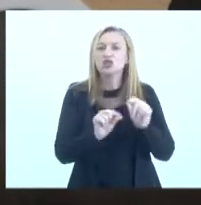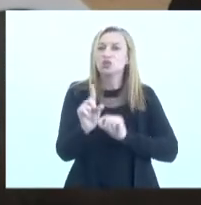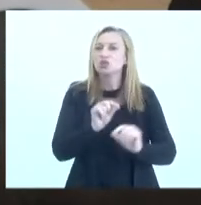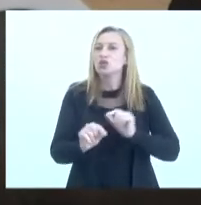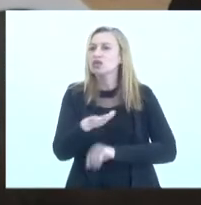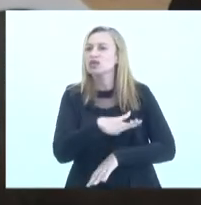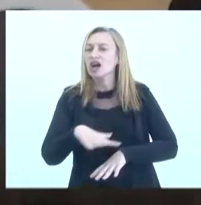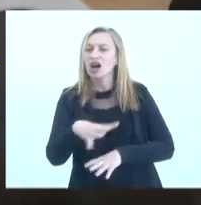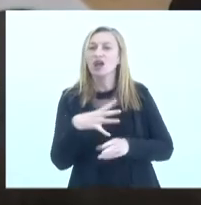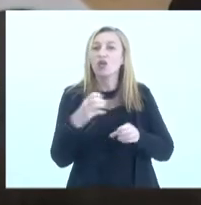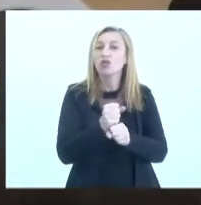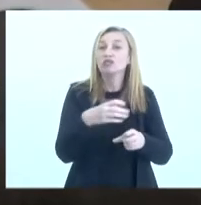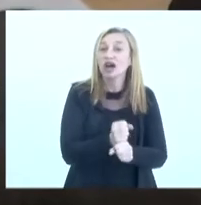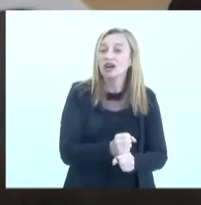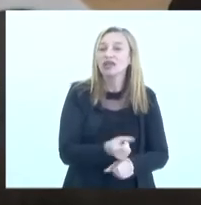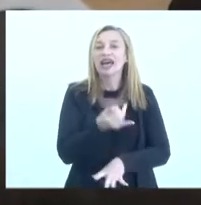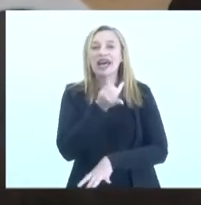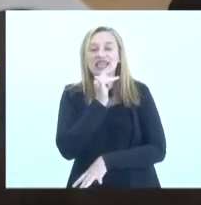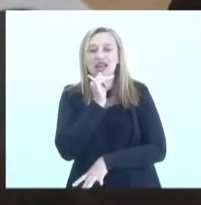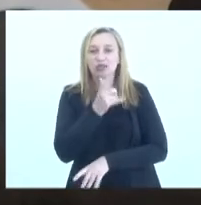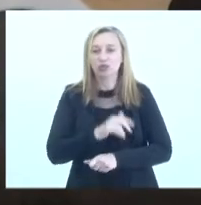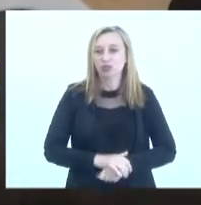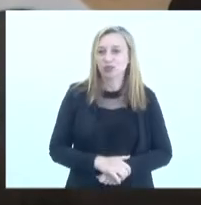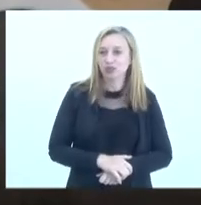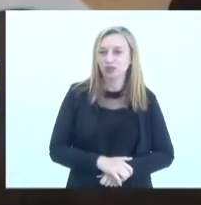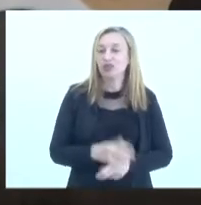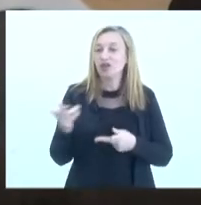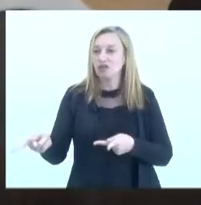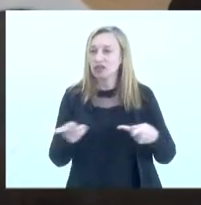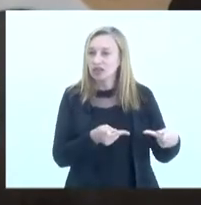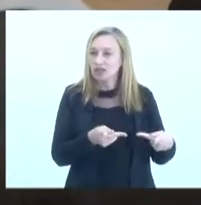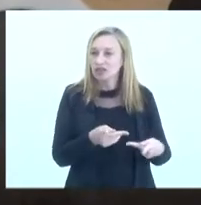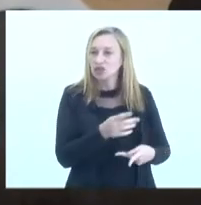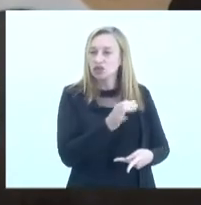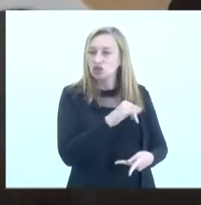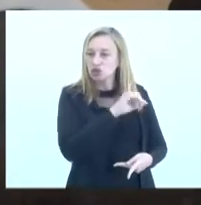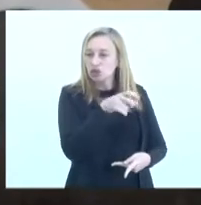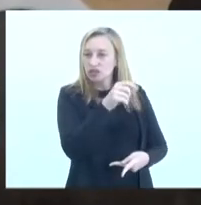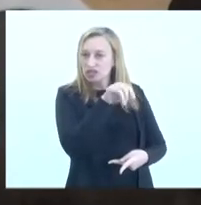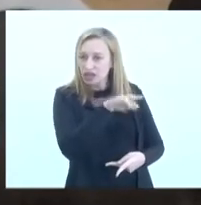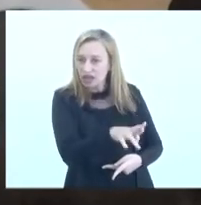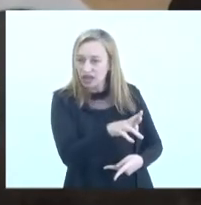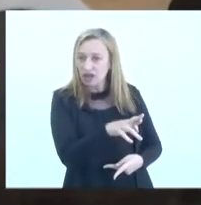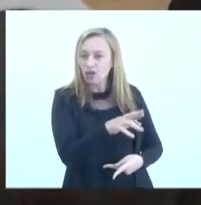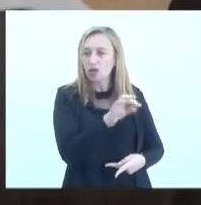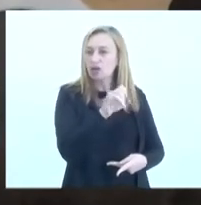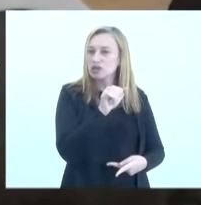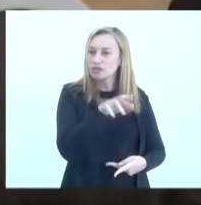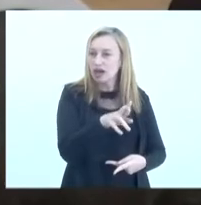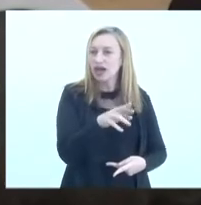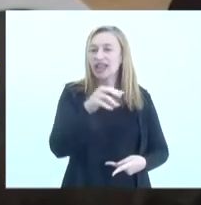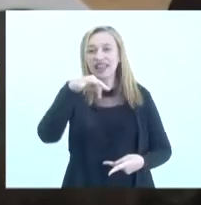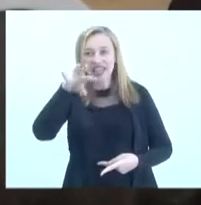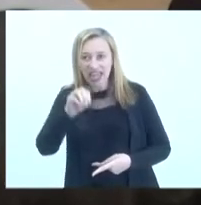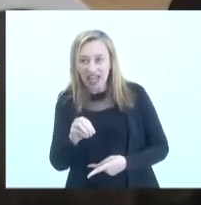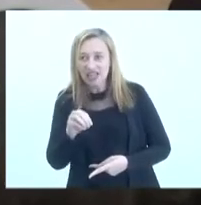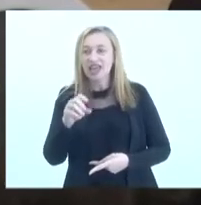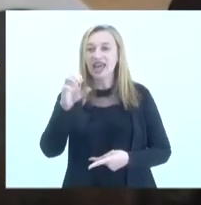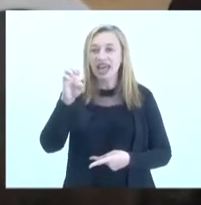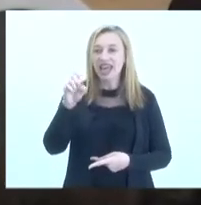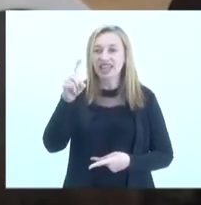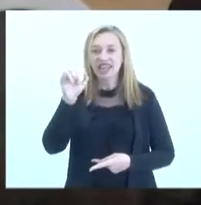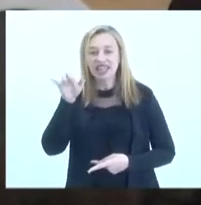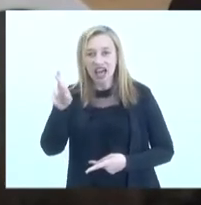área contábil. Por exemplo, a gente visitou Zé Osmar, em Rio Claro, visitamos o Neto, visitamos